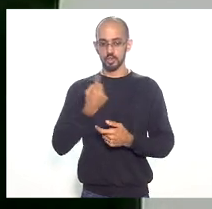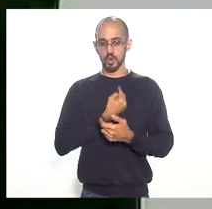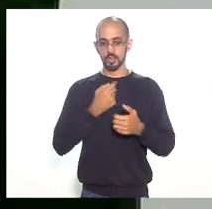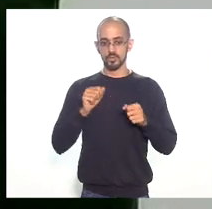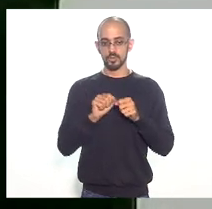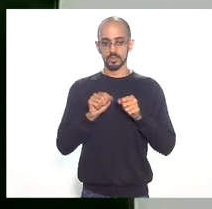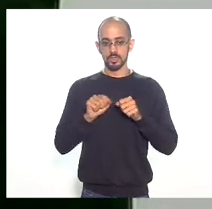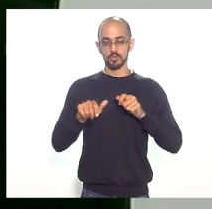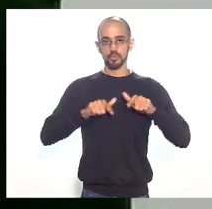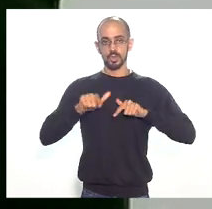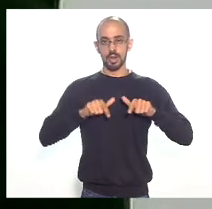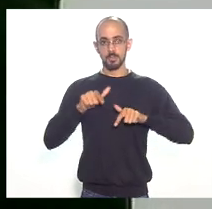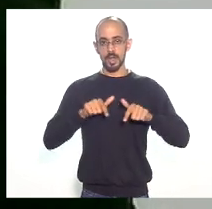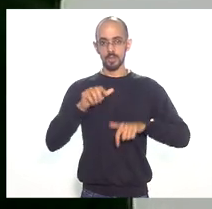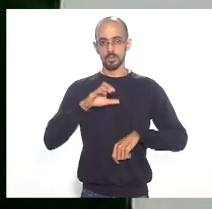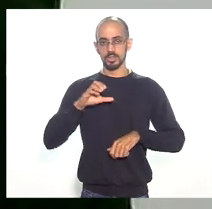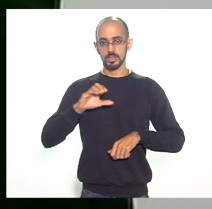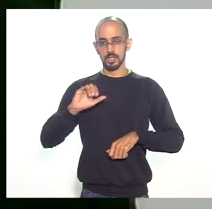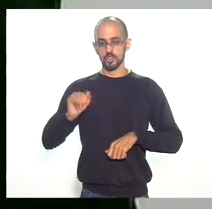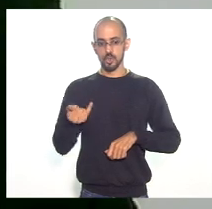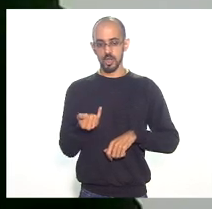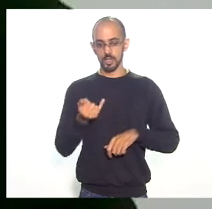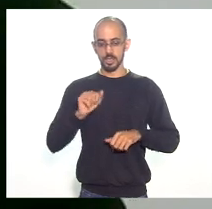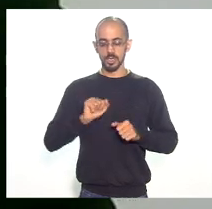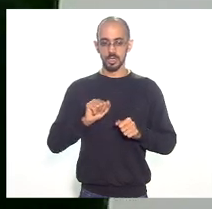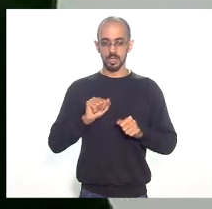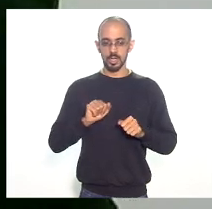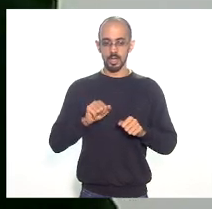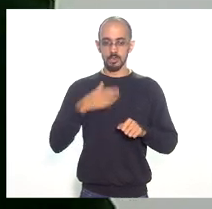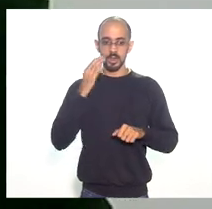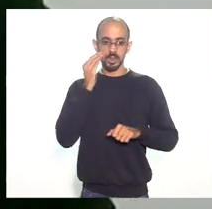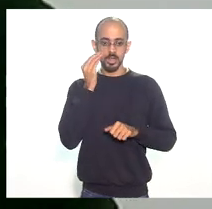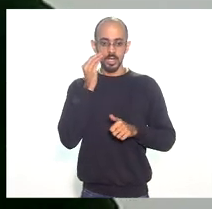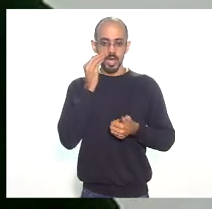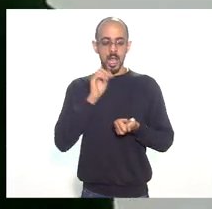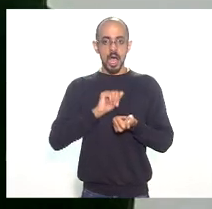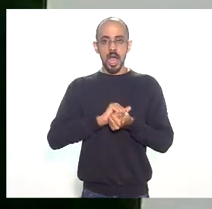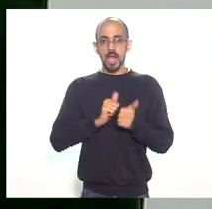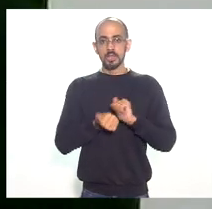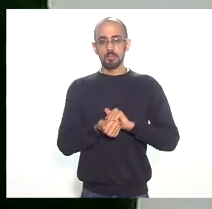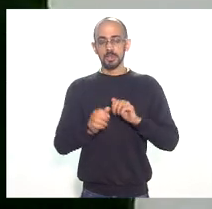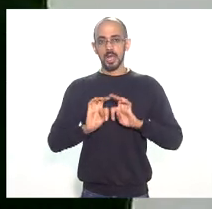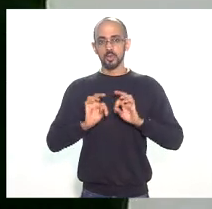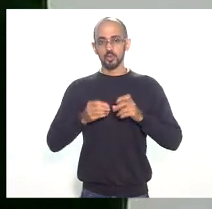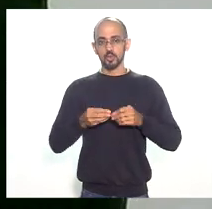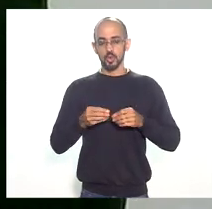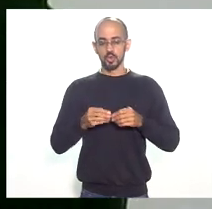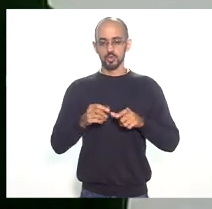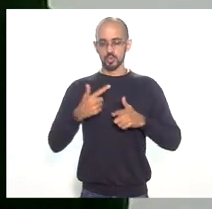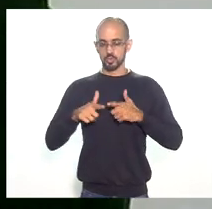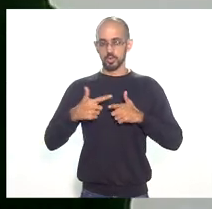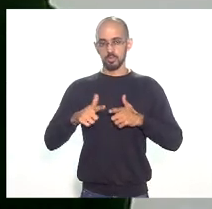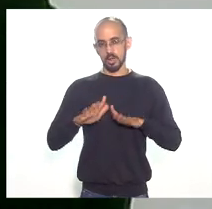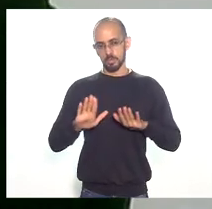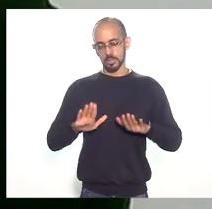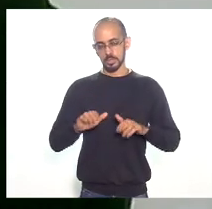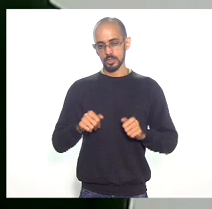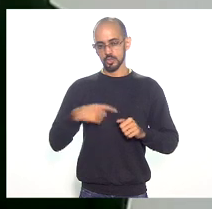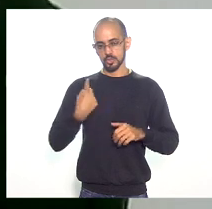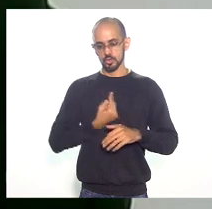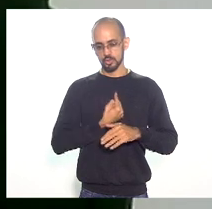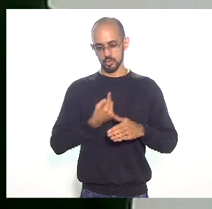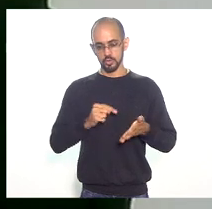com a CCJ, com orientação de Vossa Excelência, a tentar acomodar todas as questões. Acho que os destaques foram